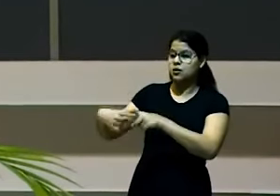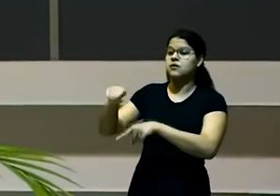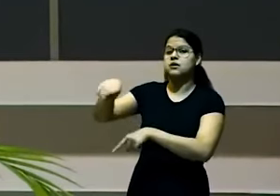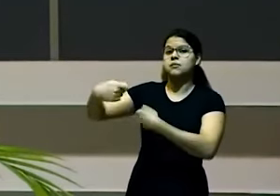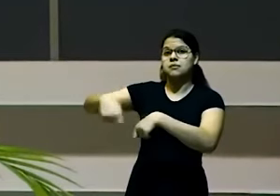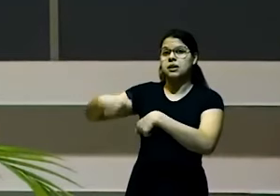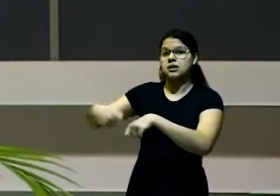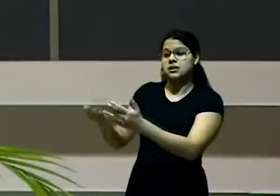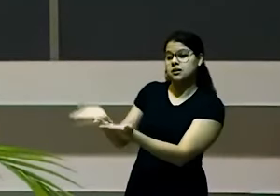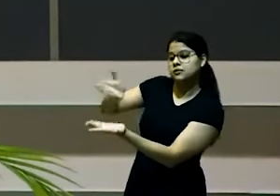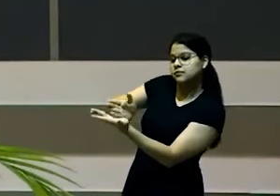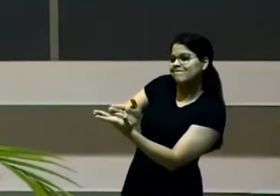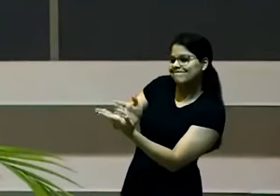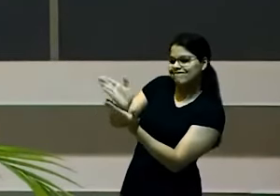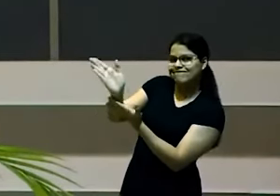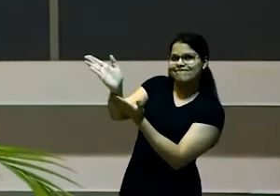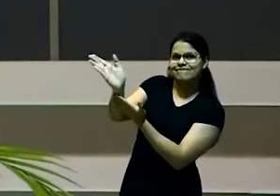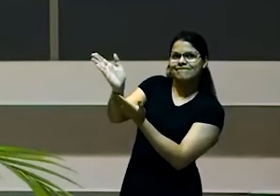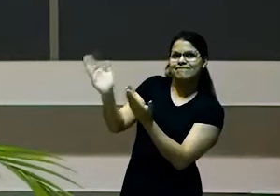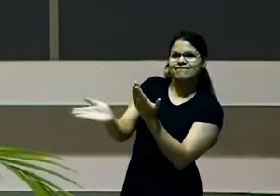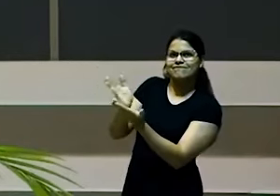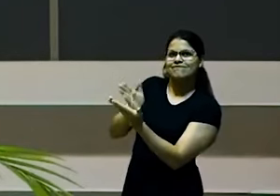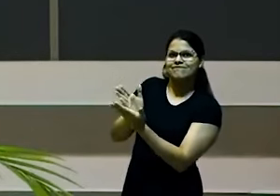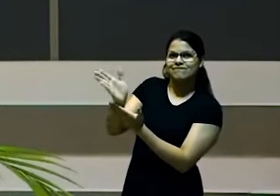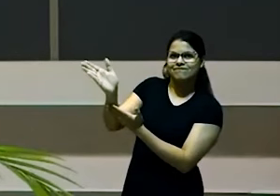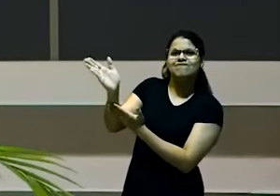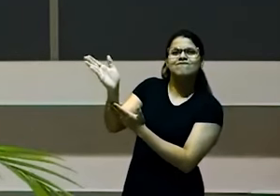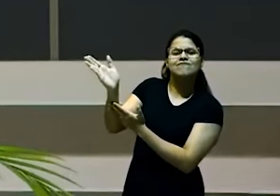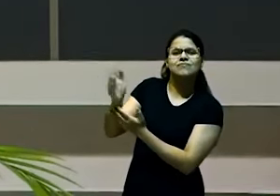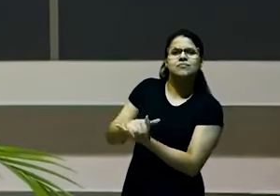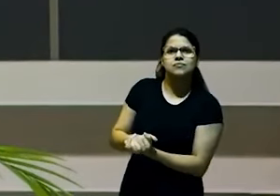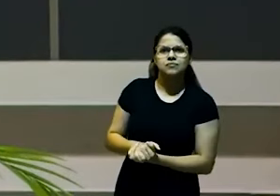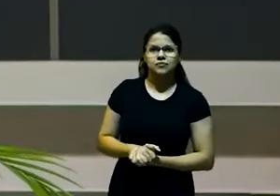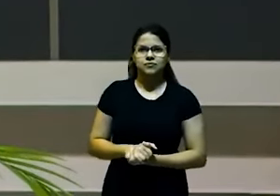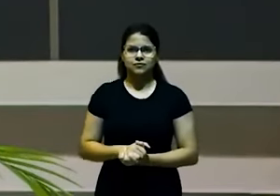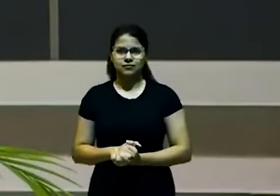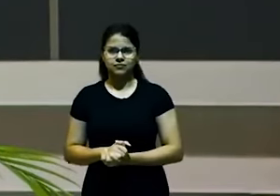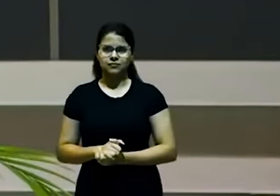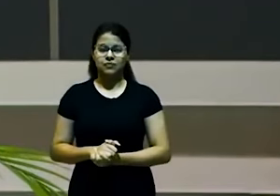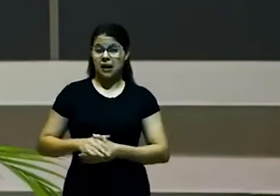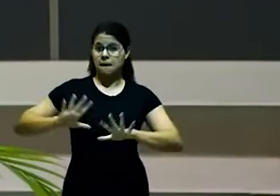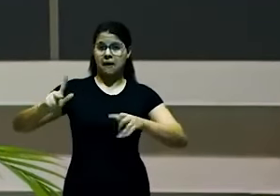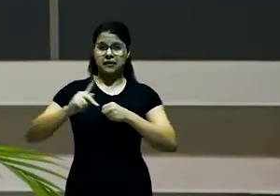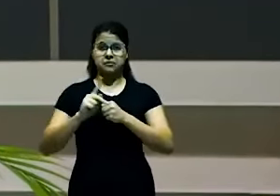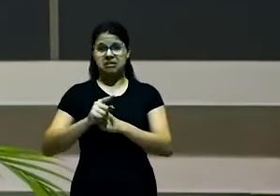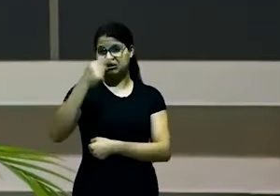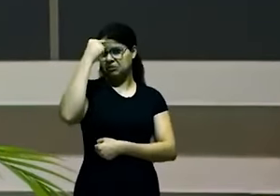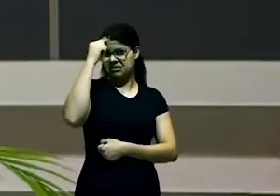teus irmãos contigo eu vou até o